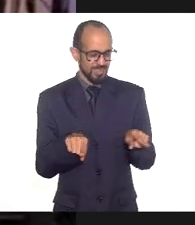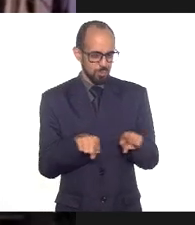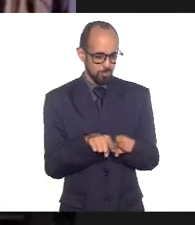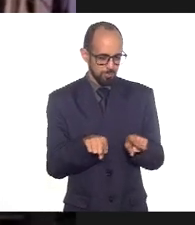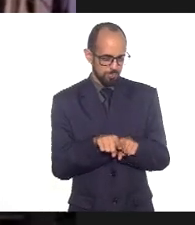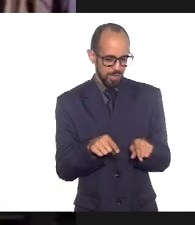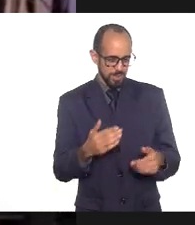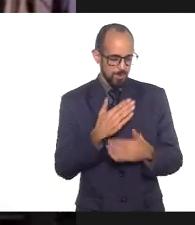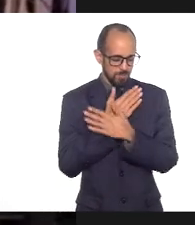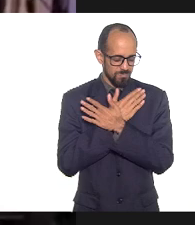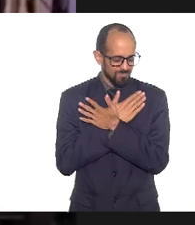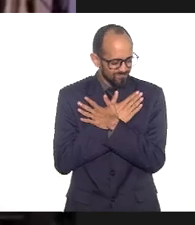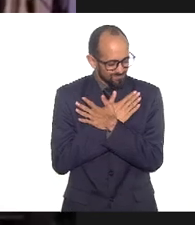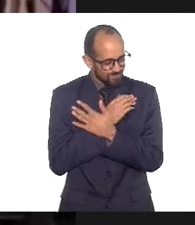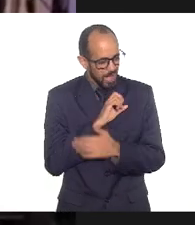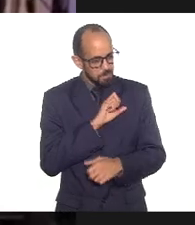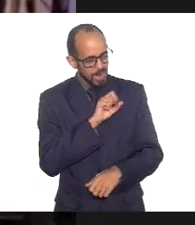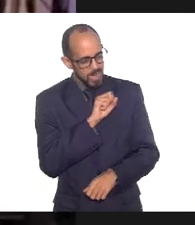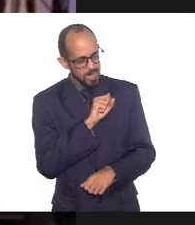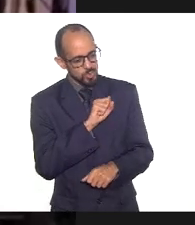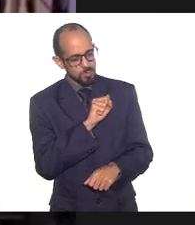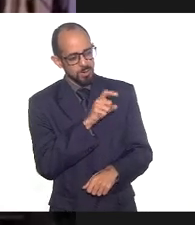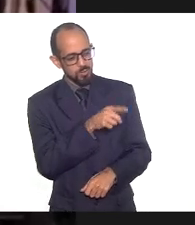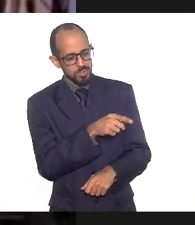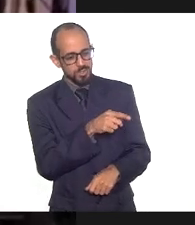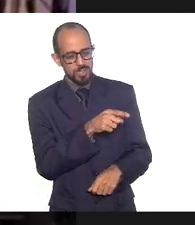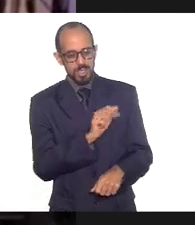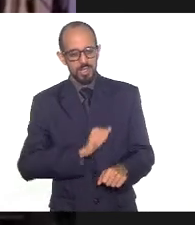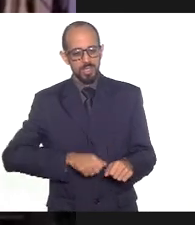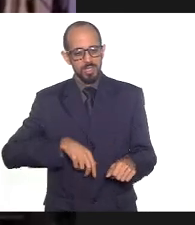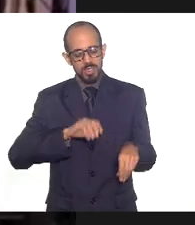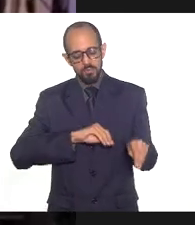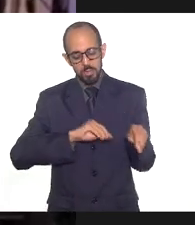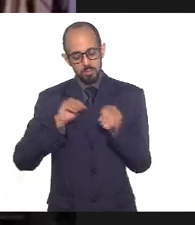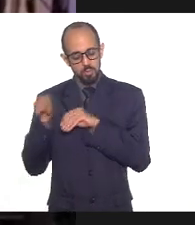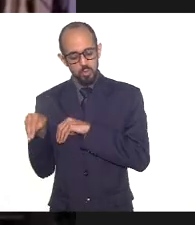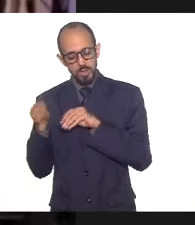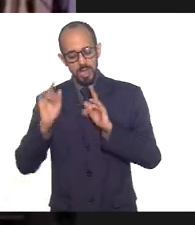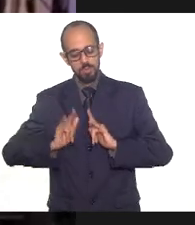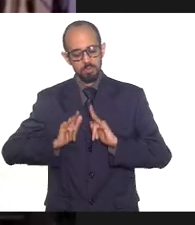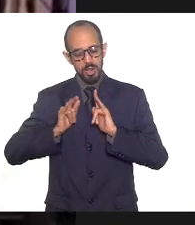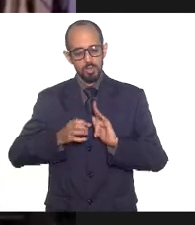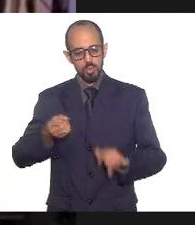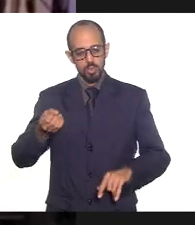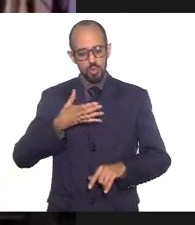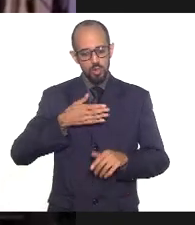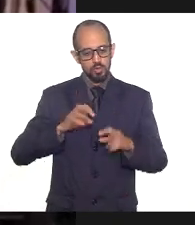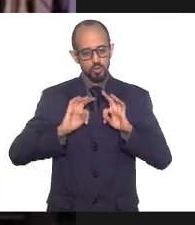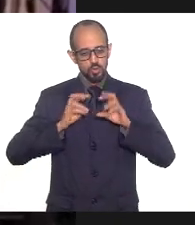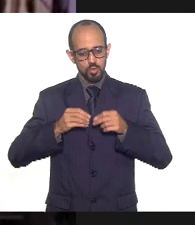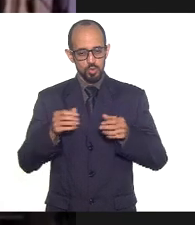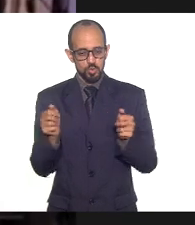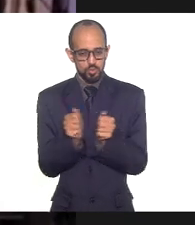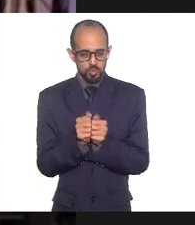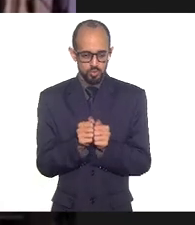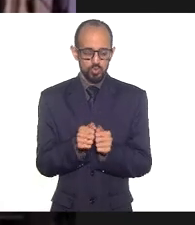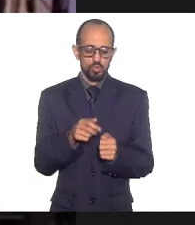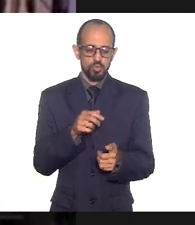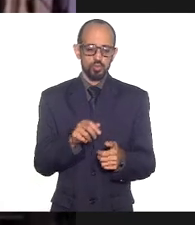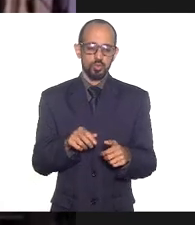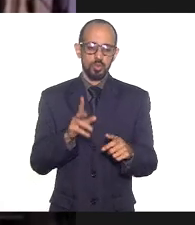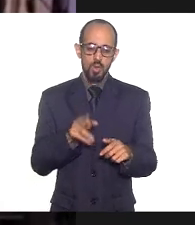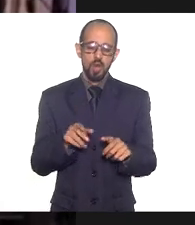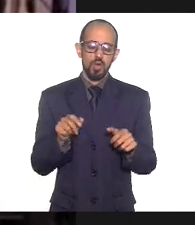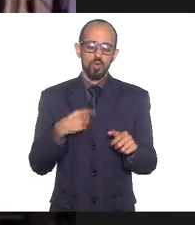deixo aqui meu carinho meu afeto a todos e vamos de a Legião empenhados em meados todos ou nós podemos